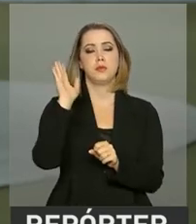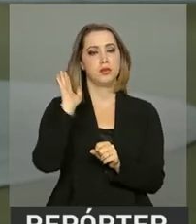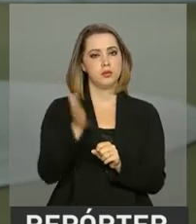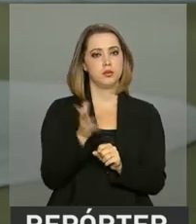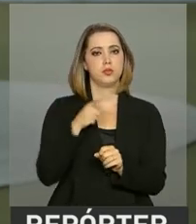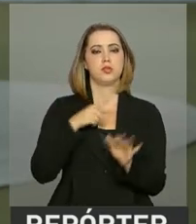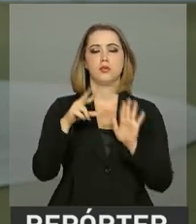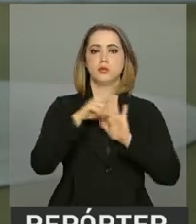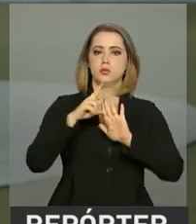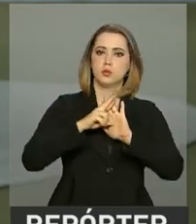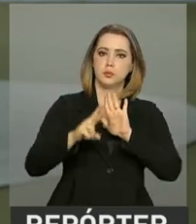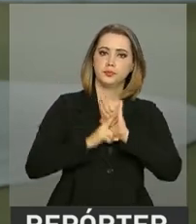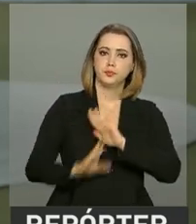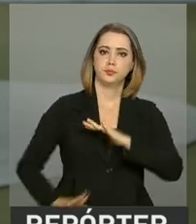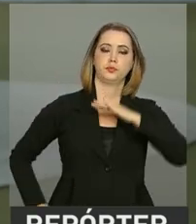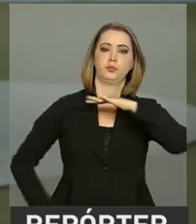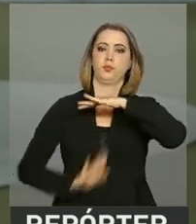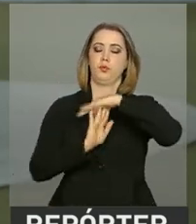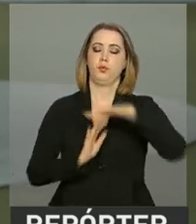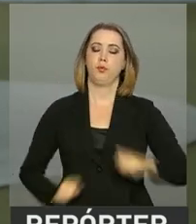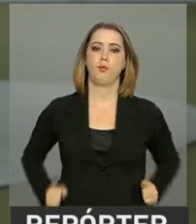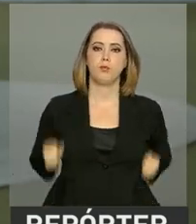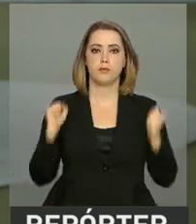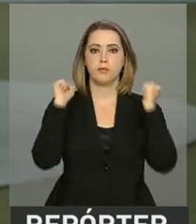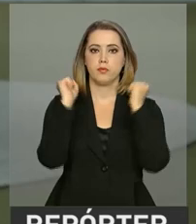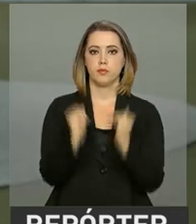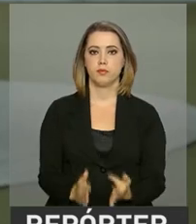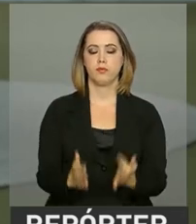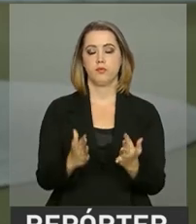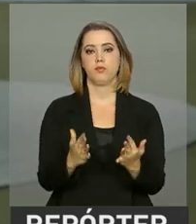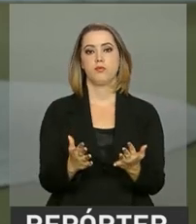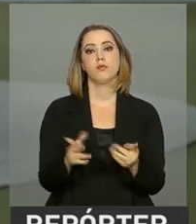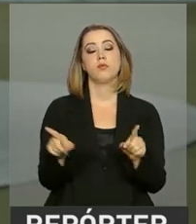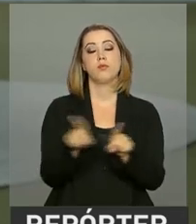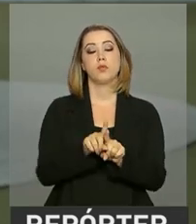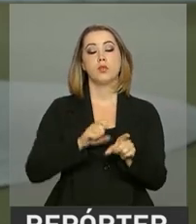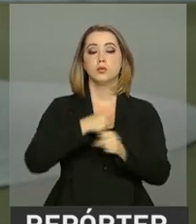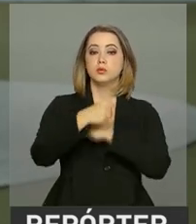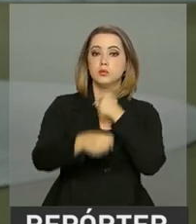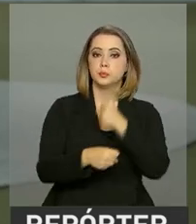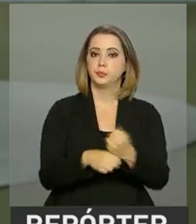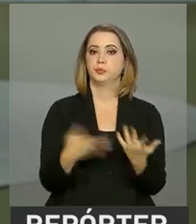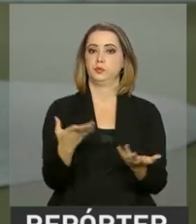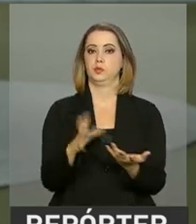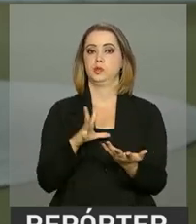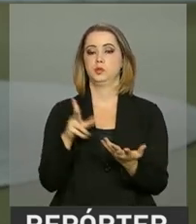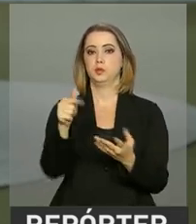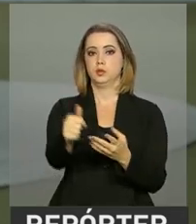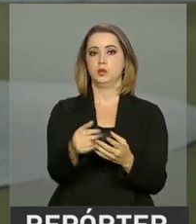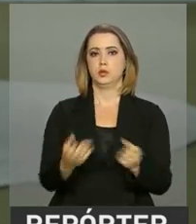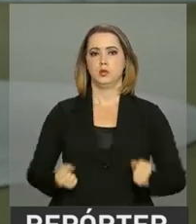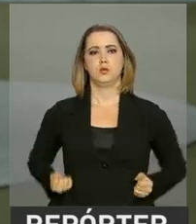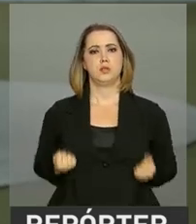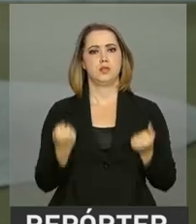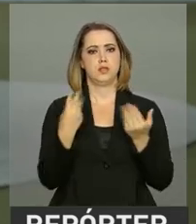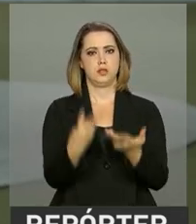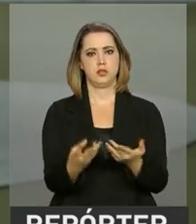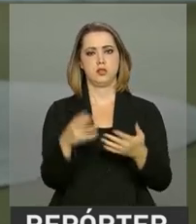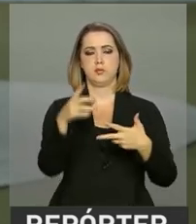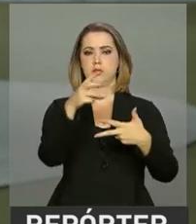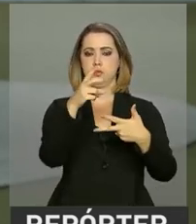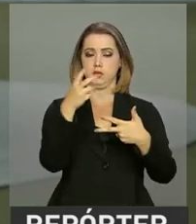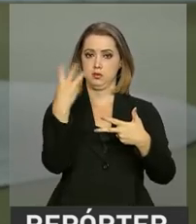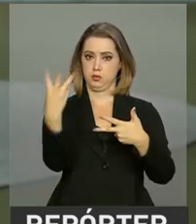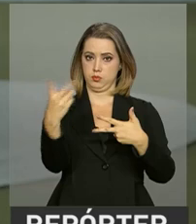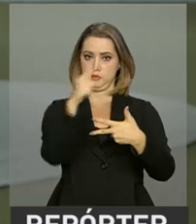regra que estabelece um teto para o aumento dos gastos públicos. No ano que vem, as despesas dos três poderes,